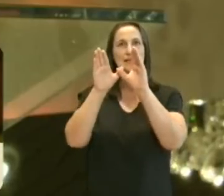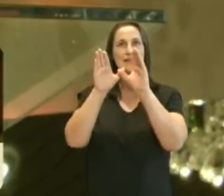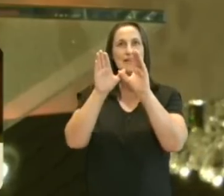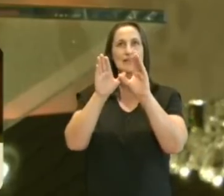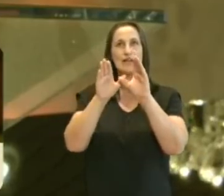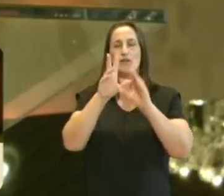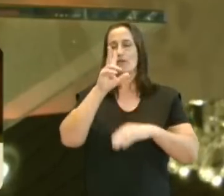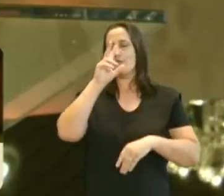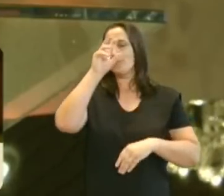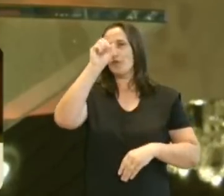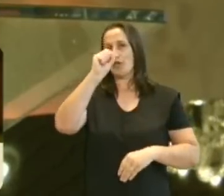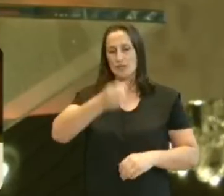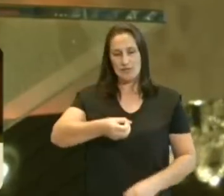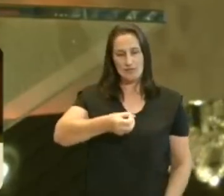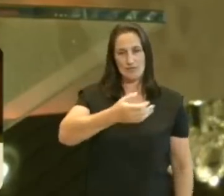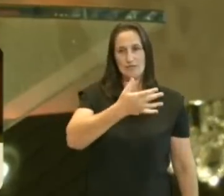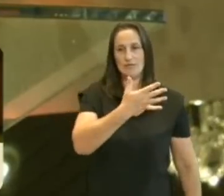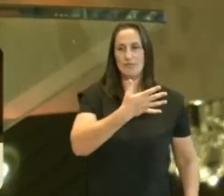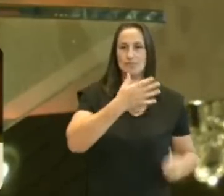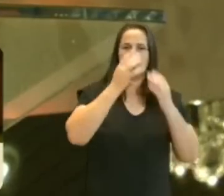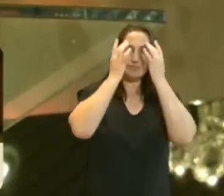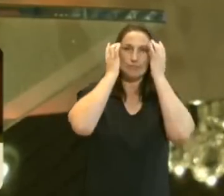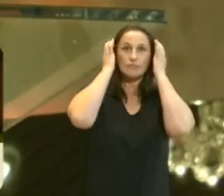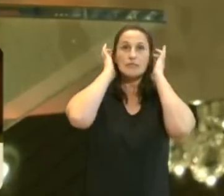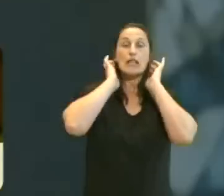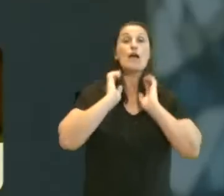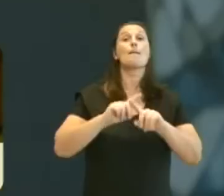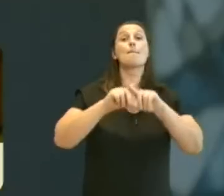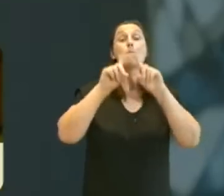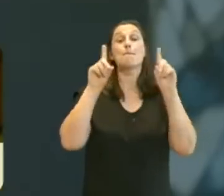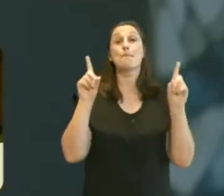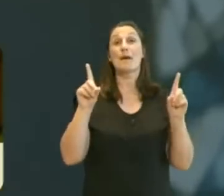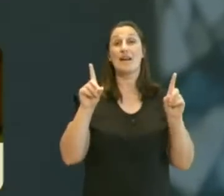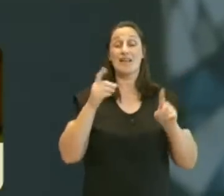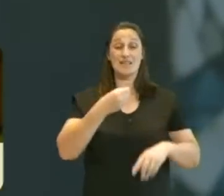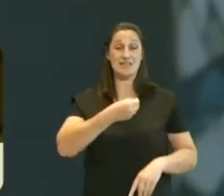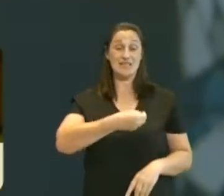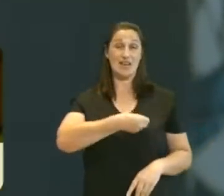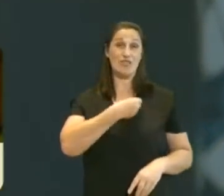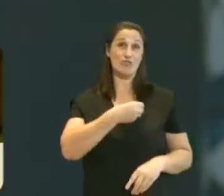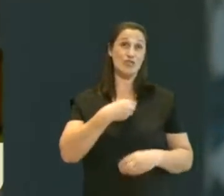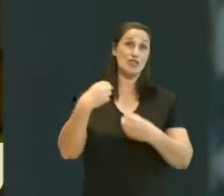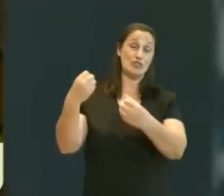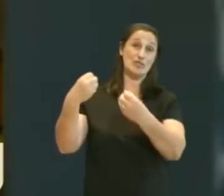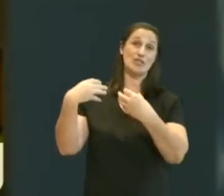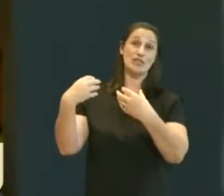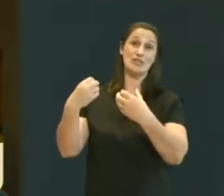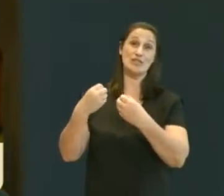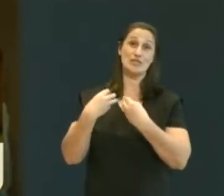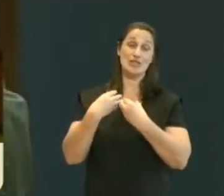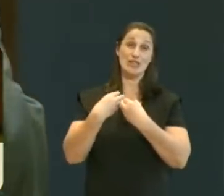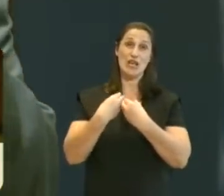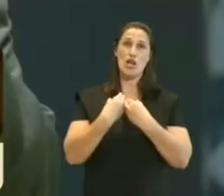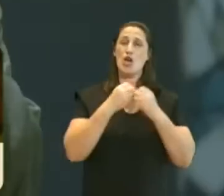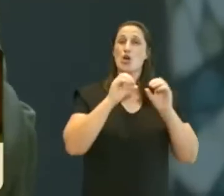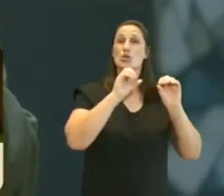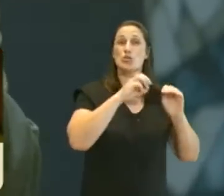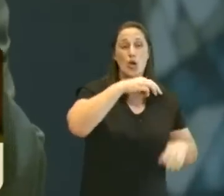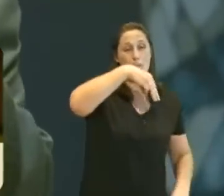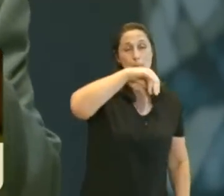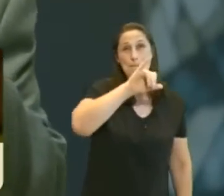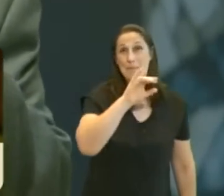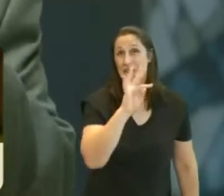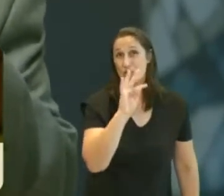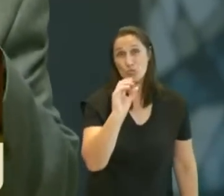Mas a vida vai nos ensinar que este mito é uma grande ilusão e que as cinzas